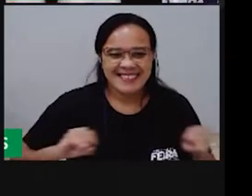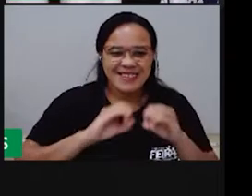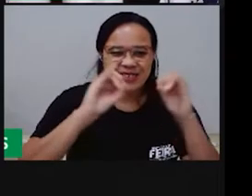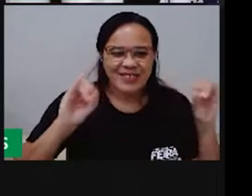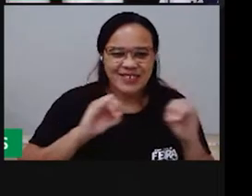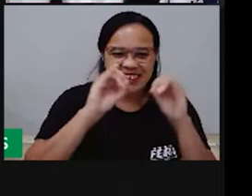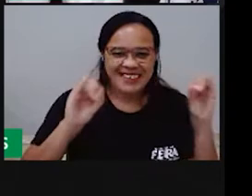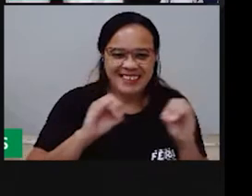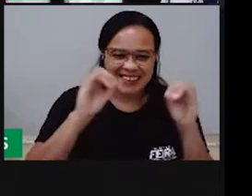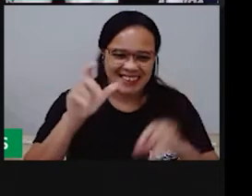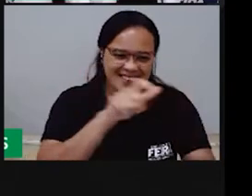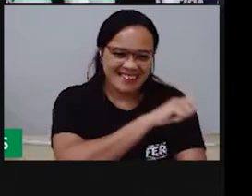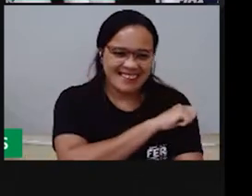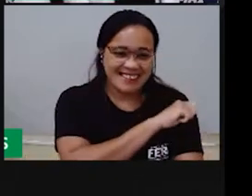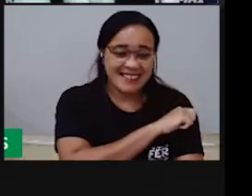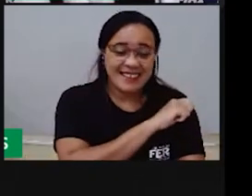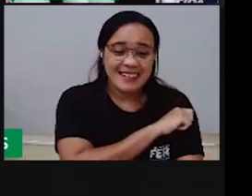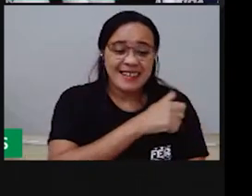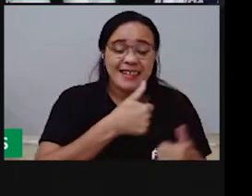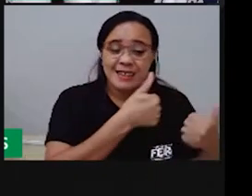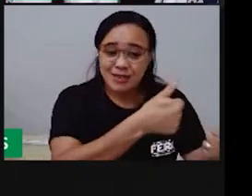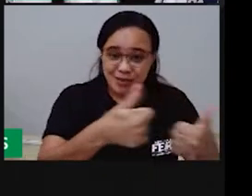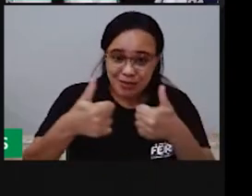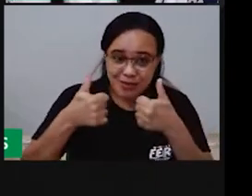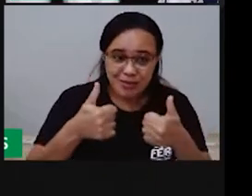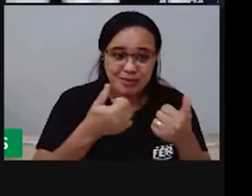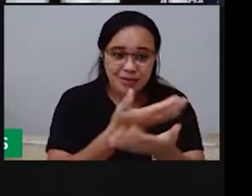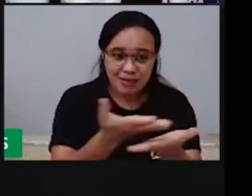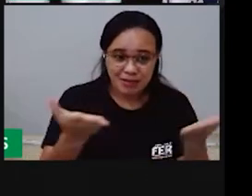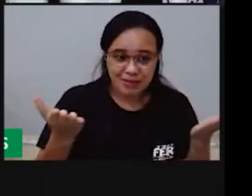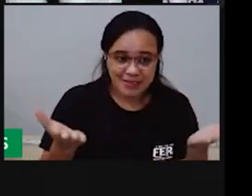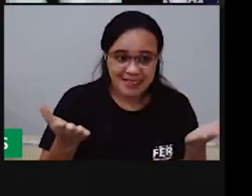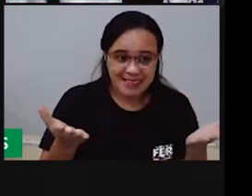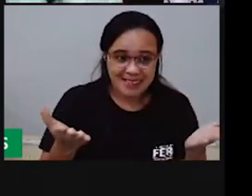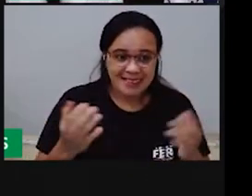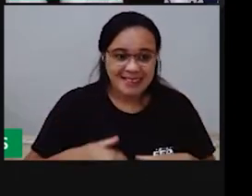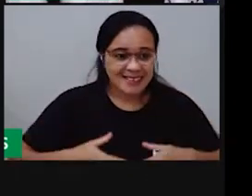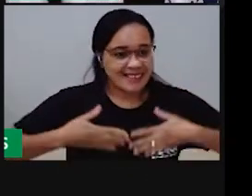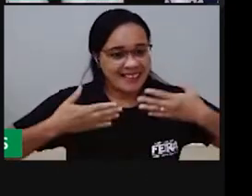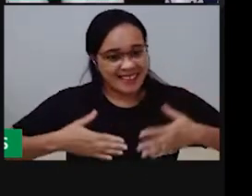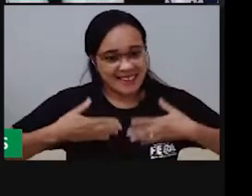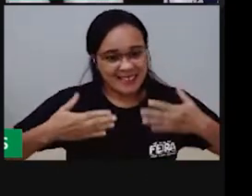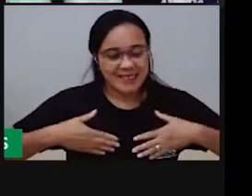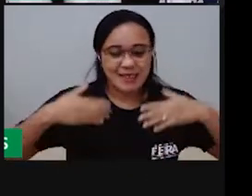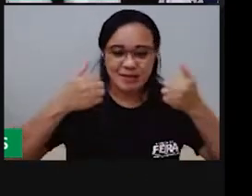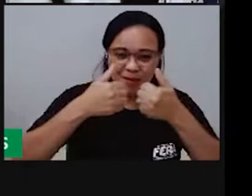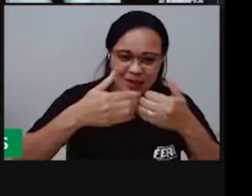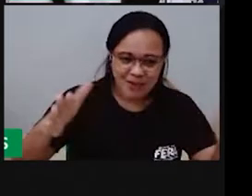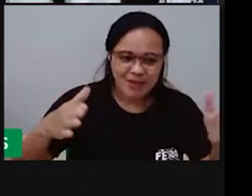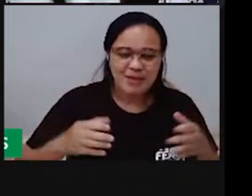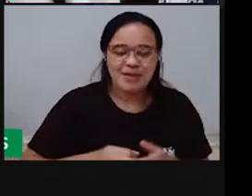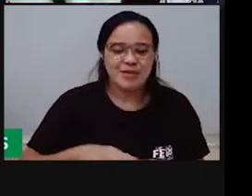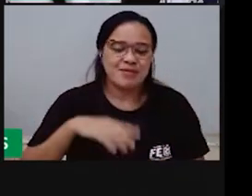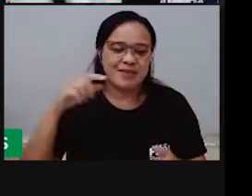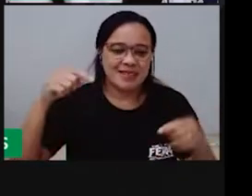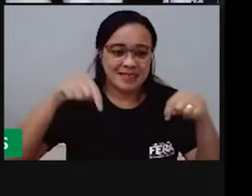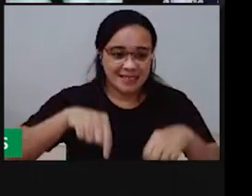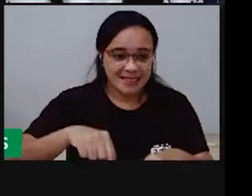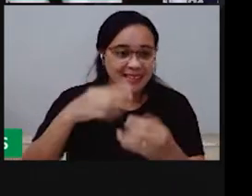Olá, crianças! Tudo bem com vocês? Animados para começar mais um momento de